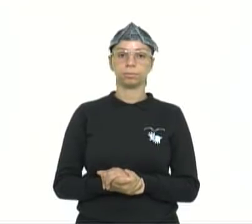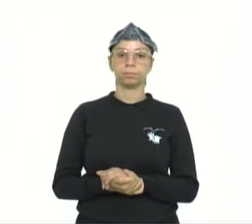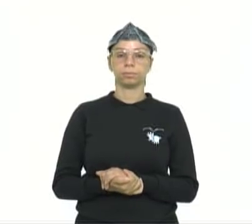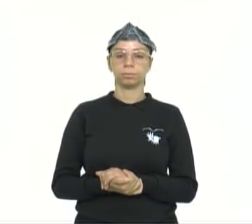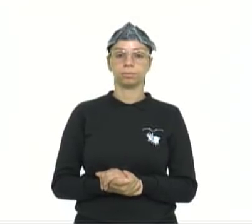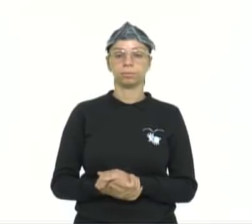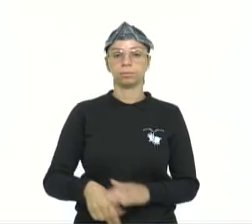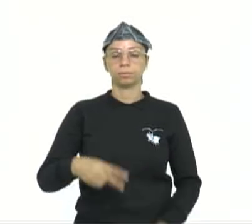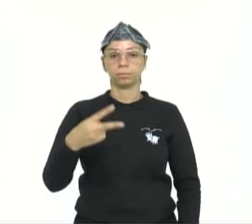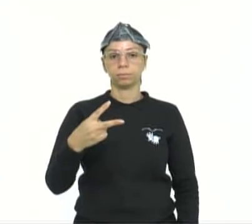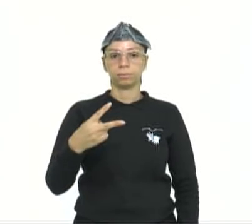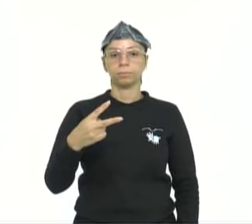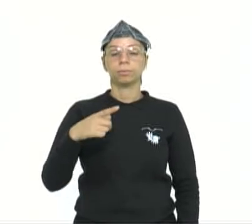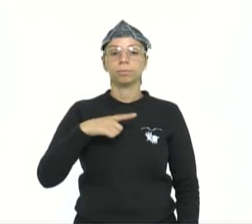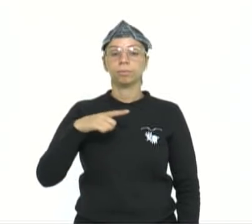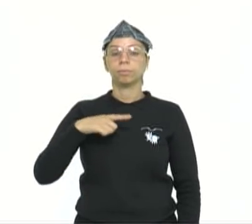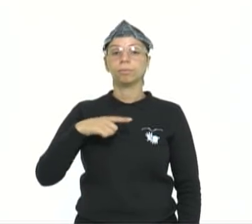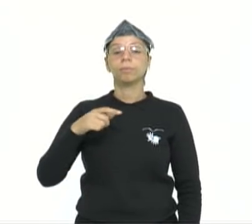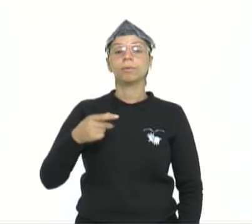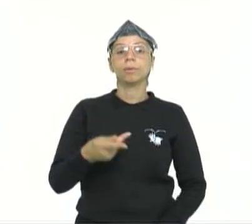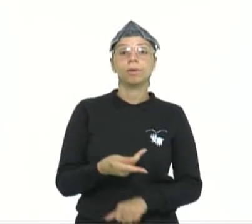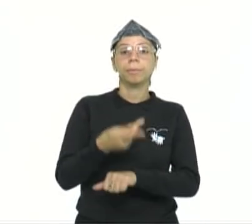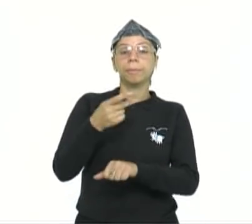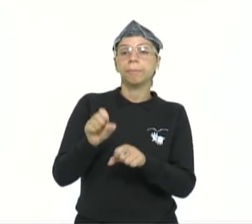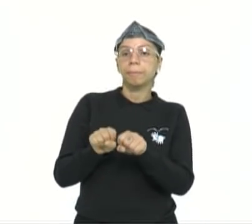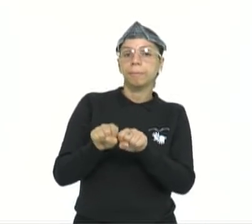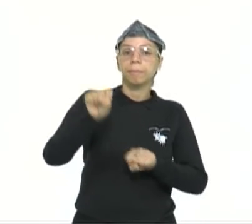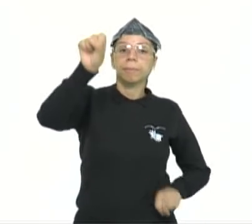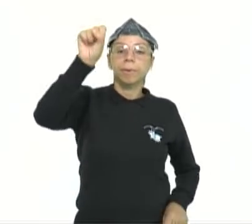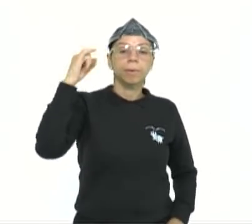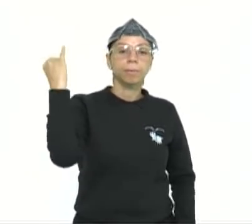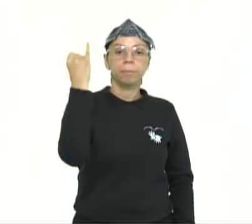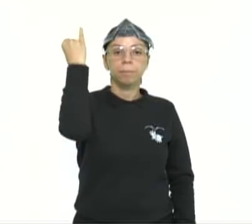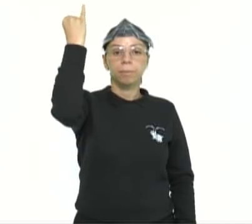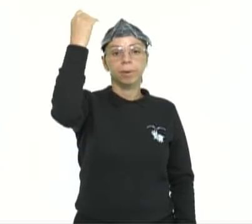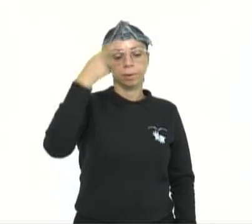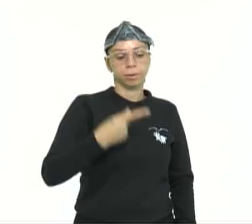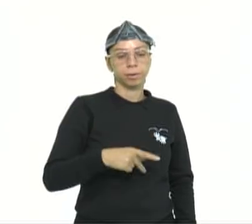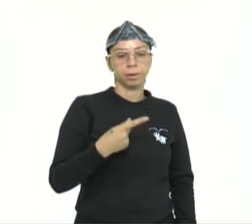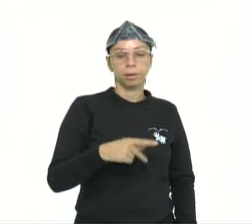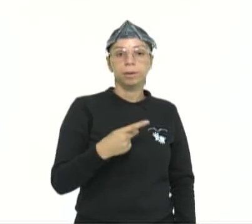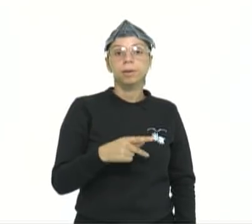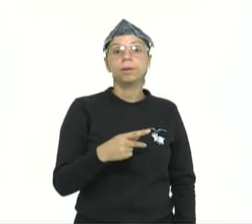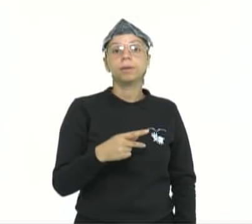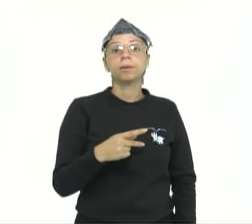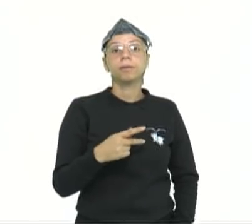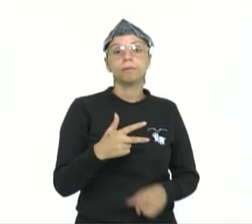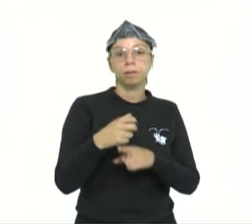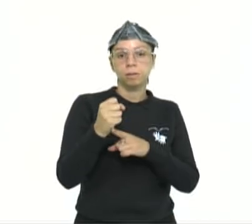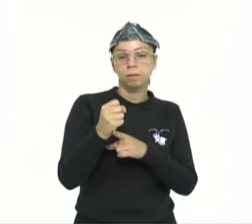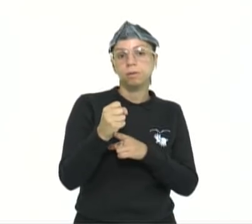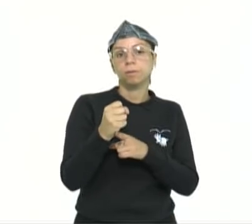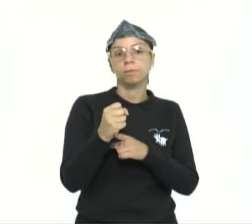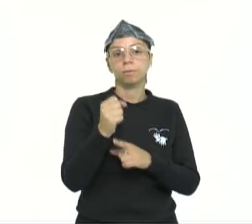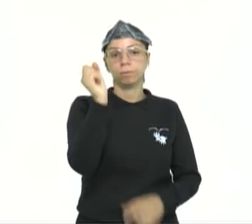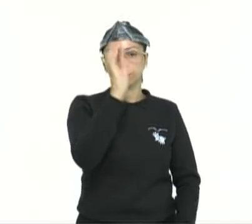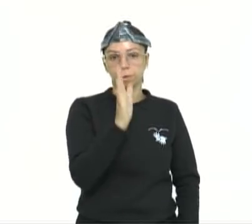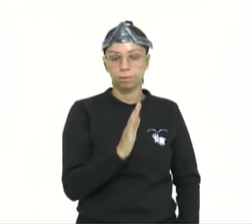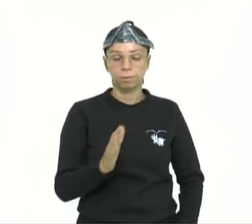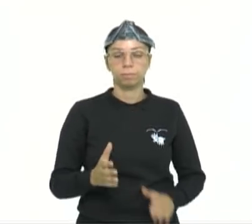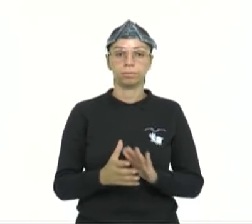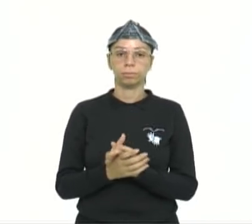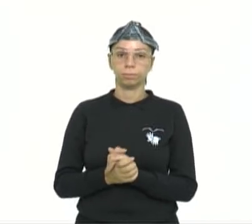2, ele ganhou o prêmio mais importante de HQ do Brasil. 3, André Kellyman trabalhou